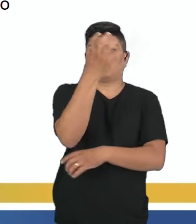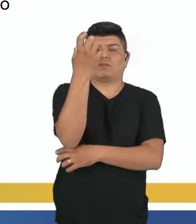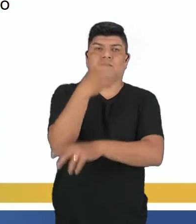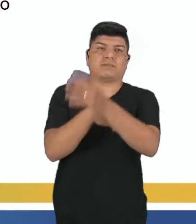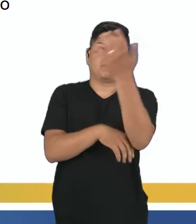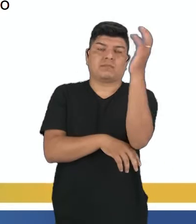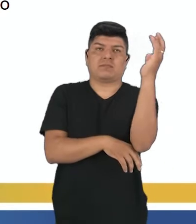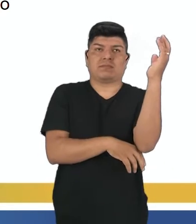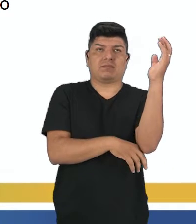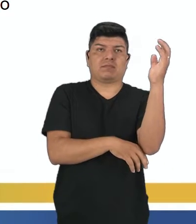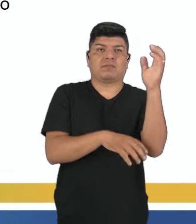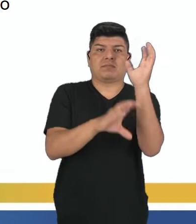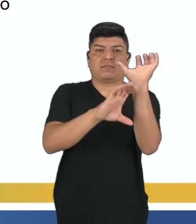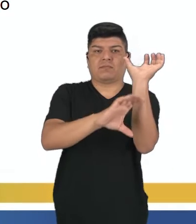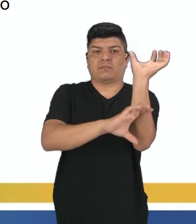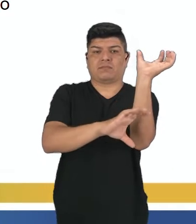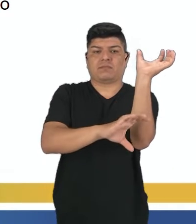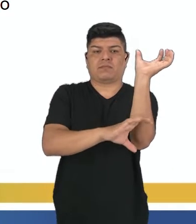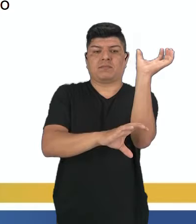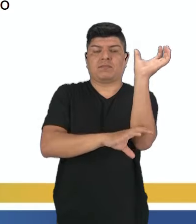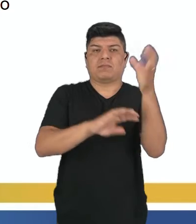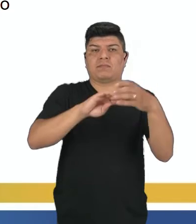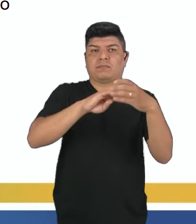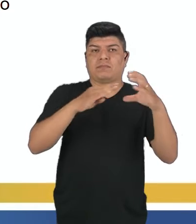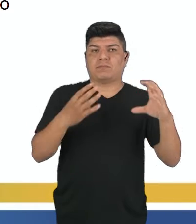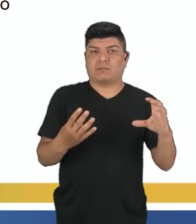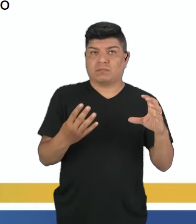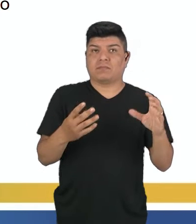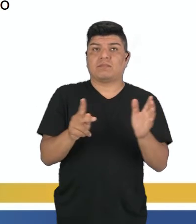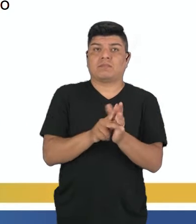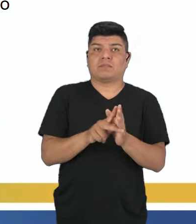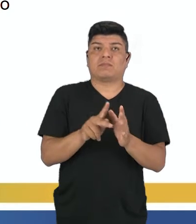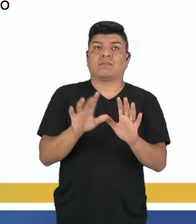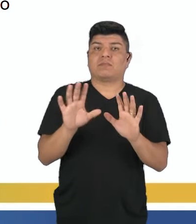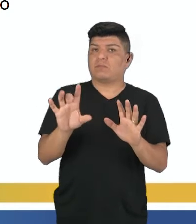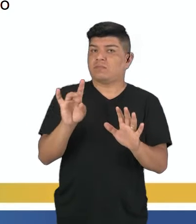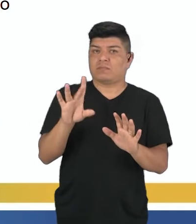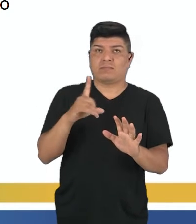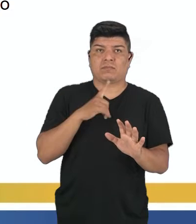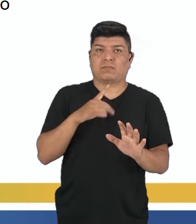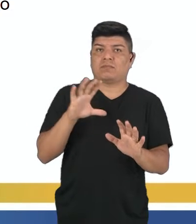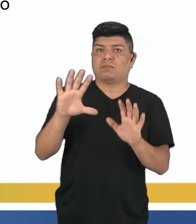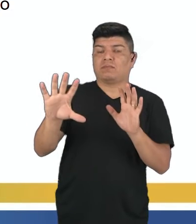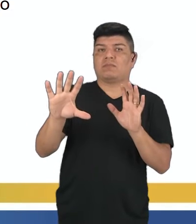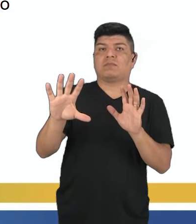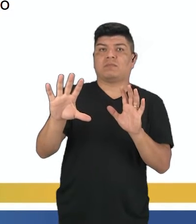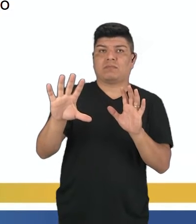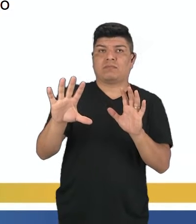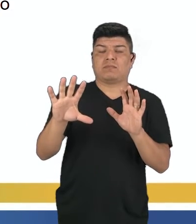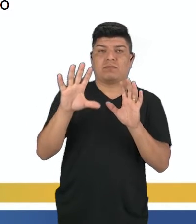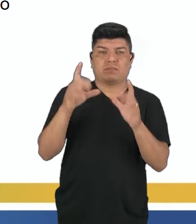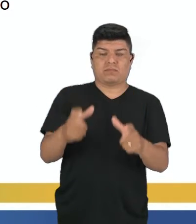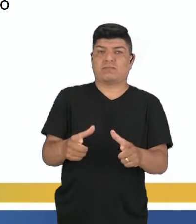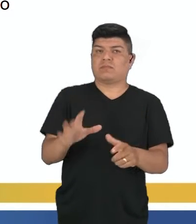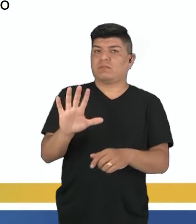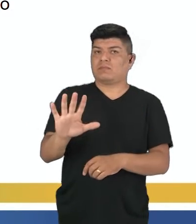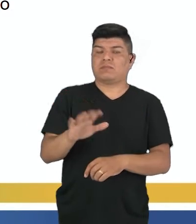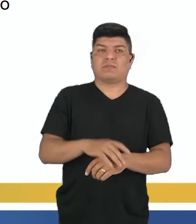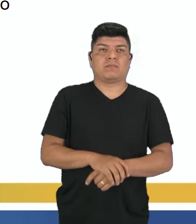vegetação da Caatinga ela é característica. Só existe aquela vegetação naquele